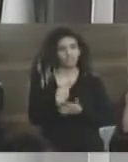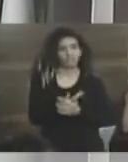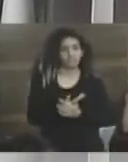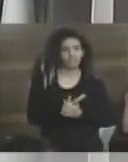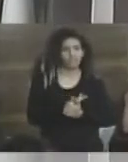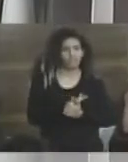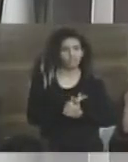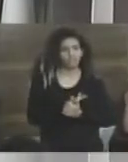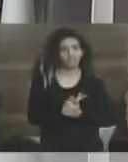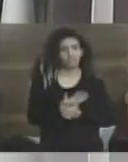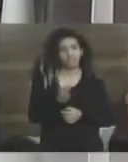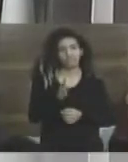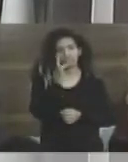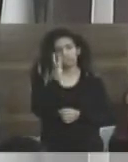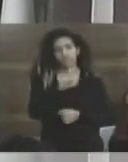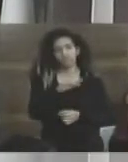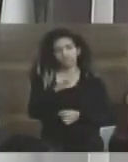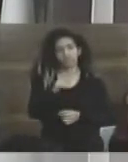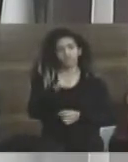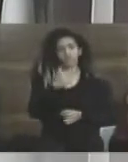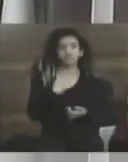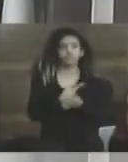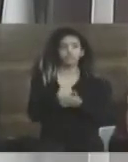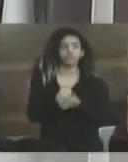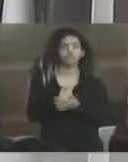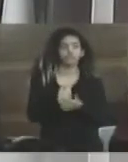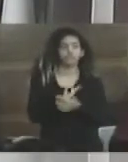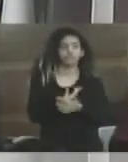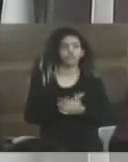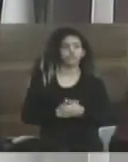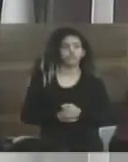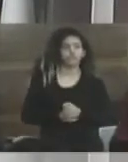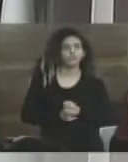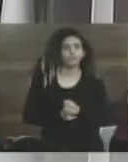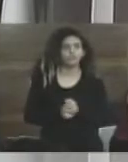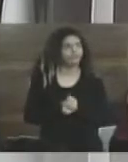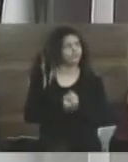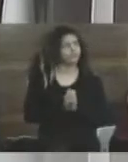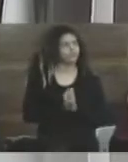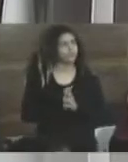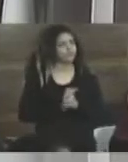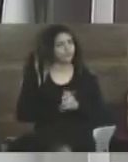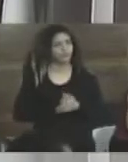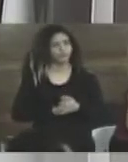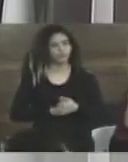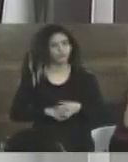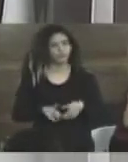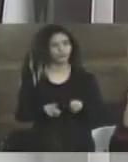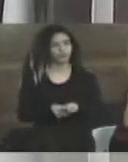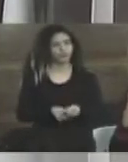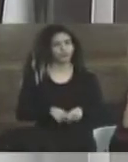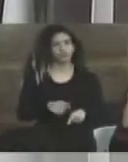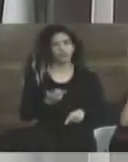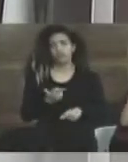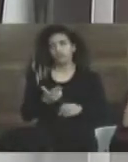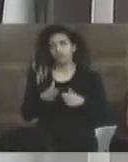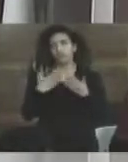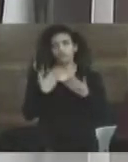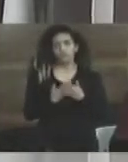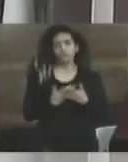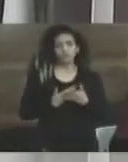nos pertence aí de pagar um preço. Então, isso aí que fica atento àquele que entenda. O outro requerimento,